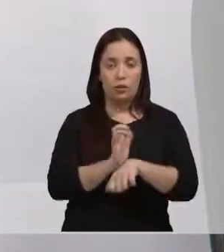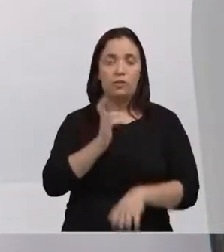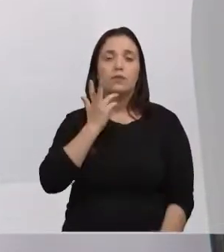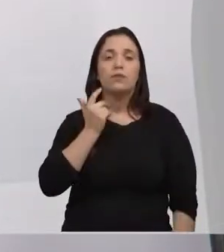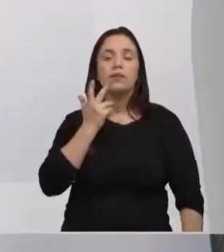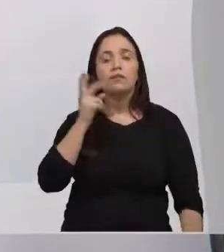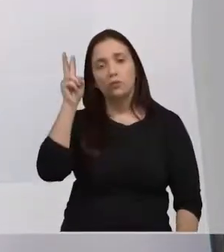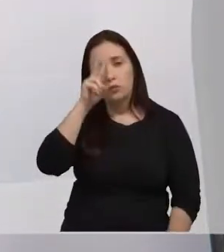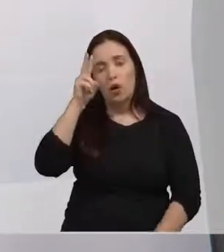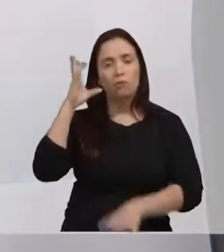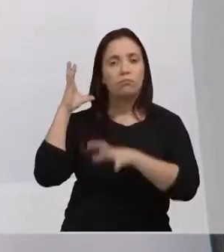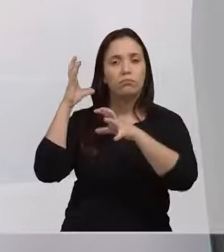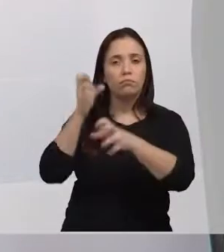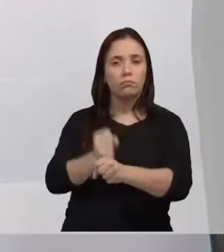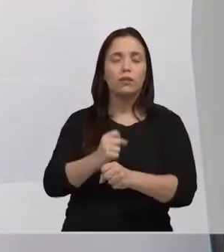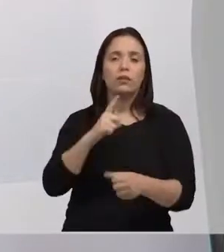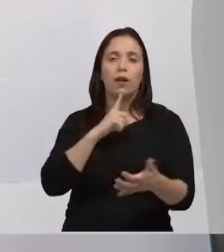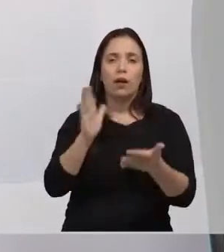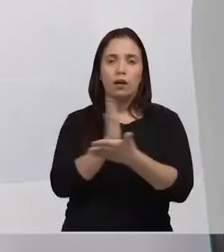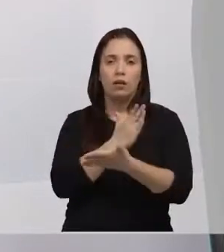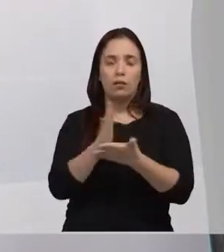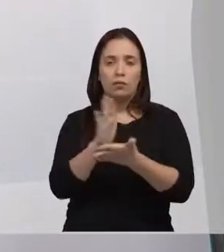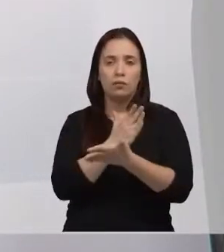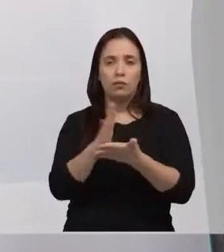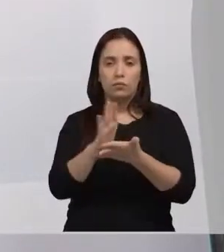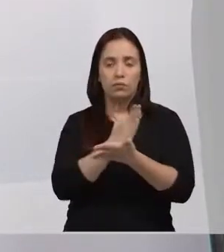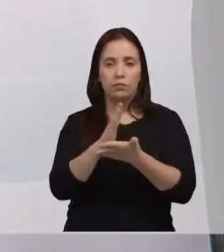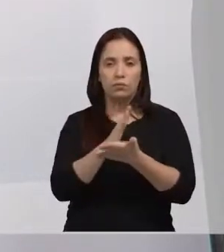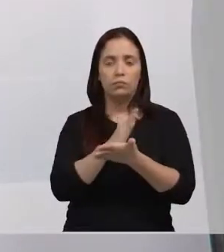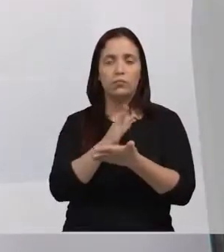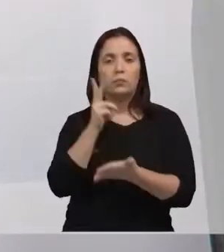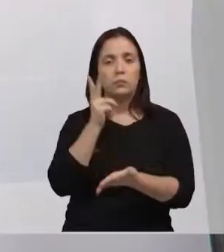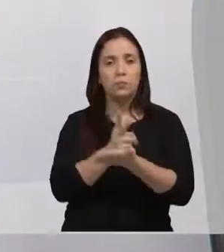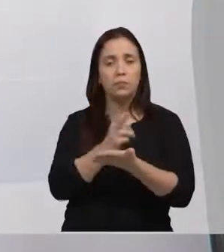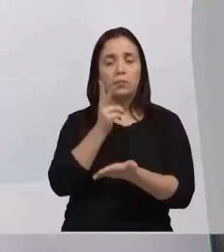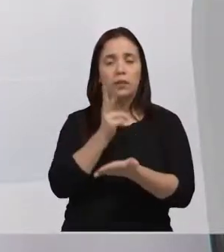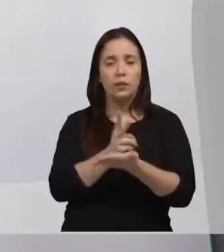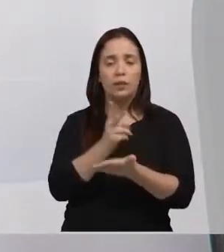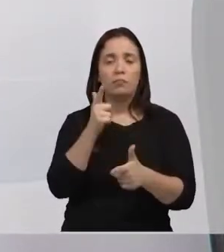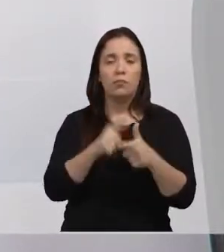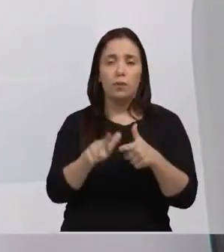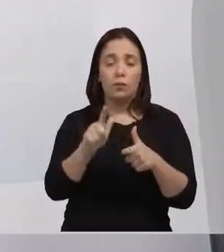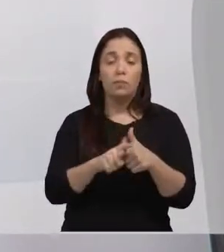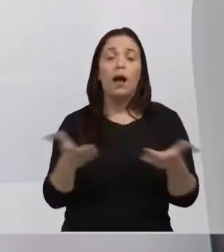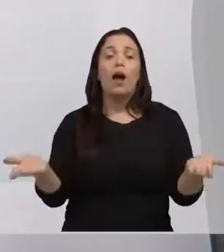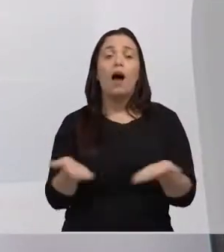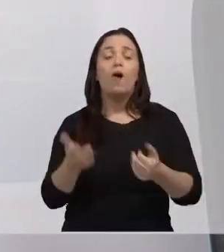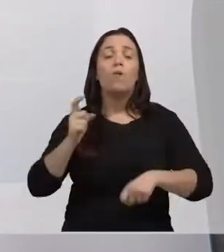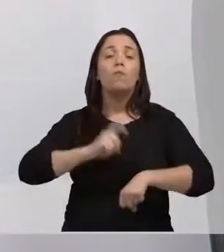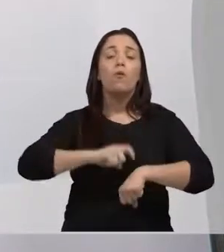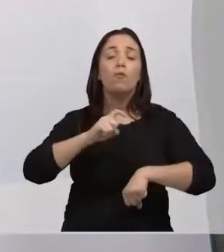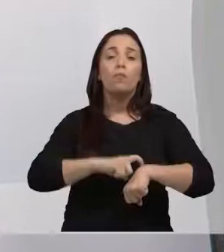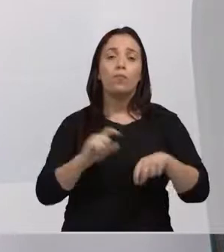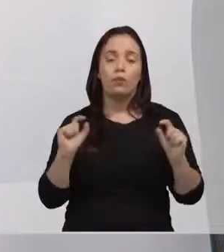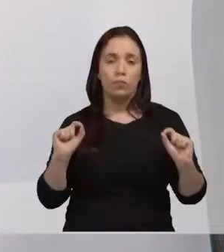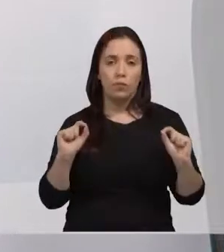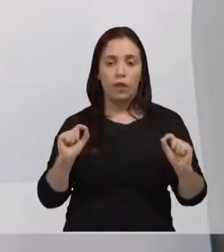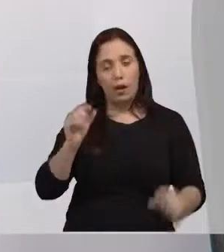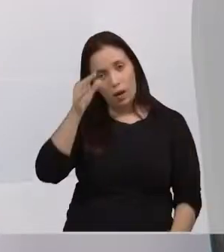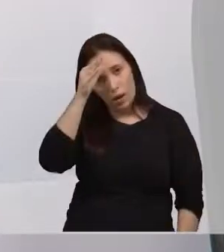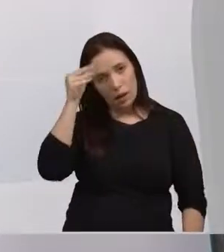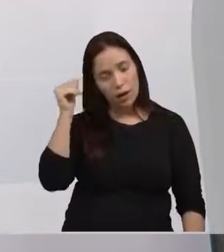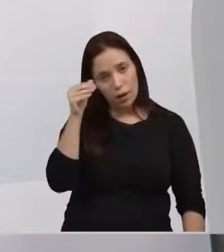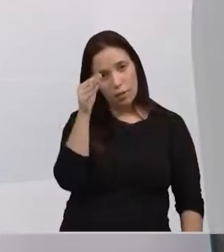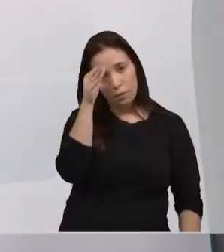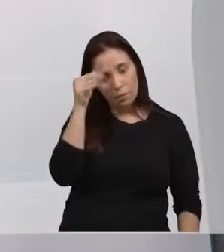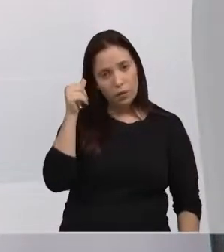Ceará alguns fatos se repetem. Eu acho que o fato mais importante nesse momento é que o